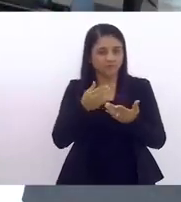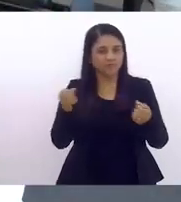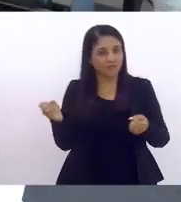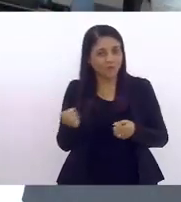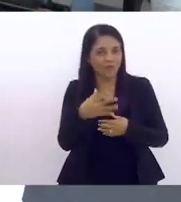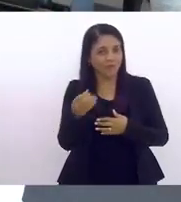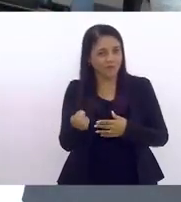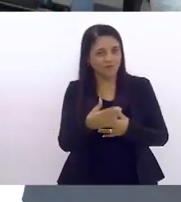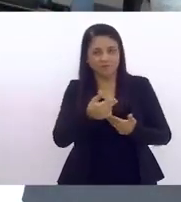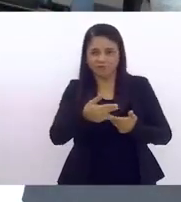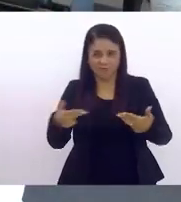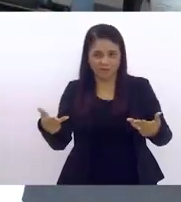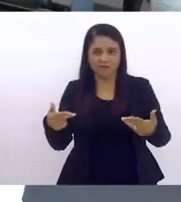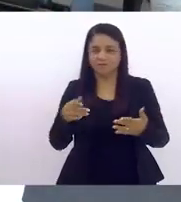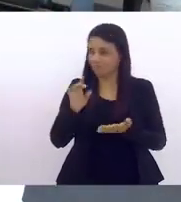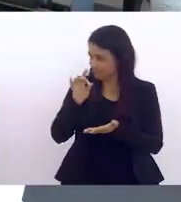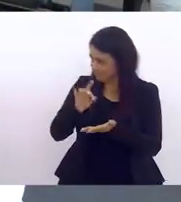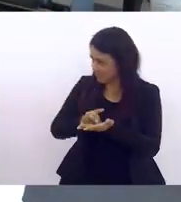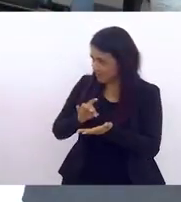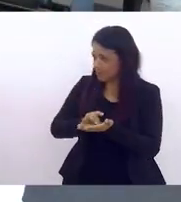não é verdade, Morgana?